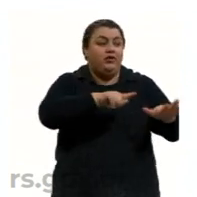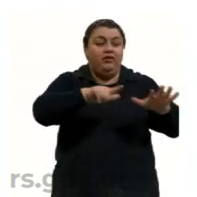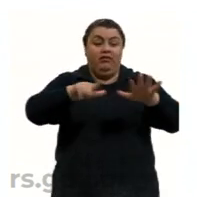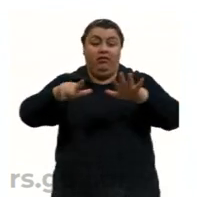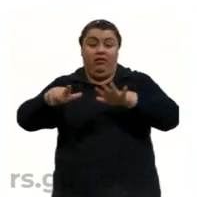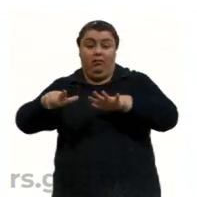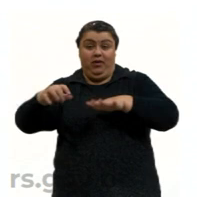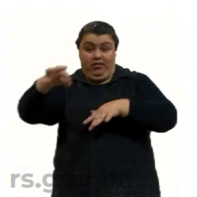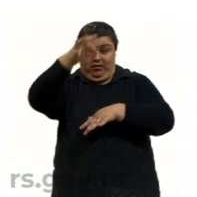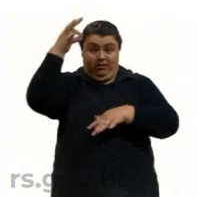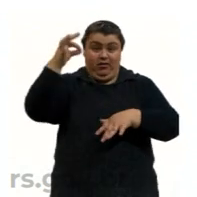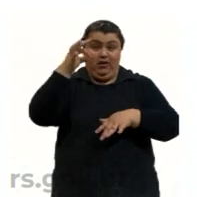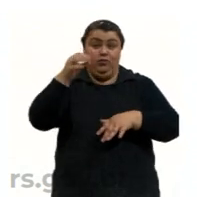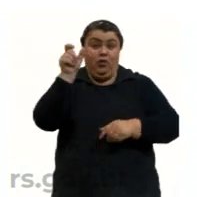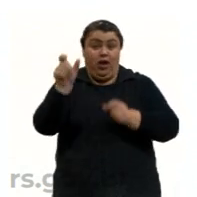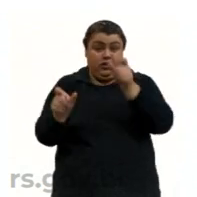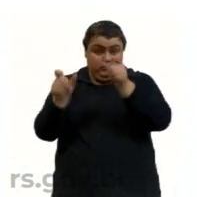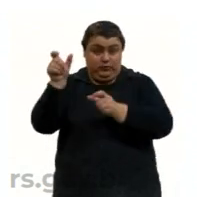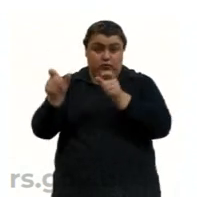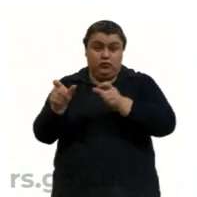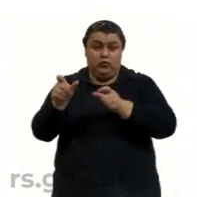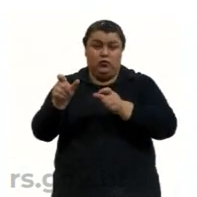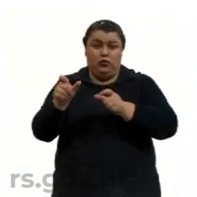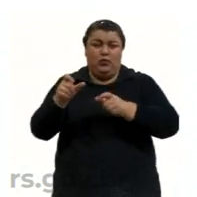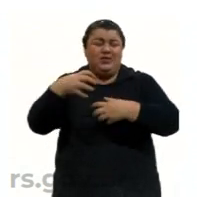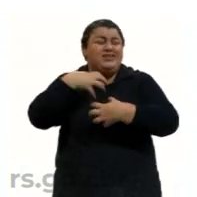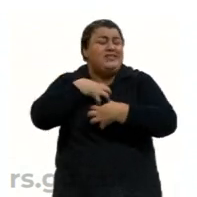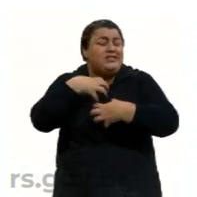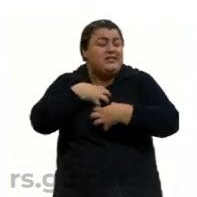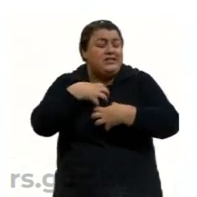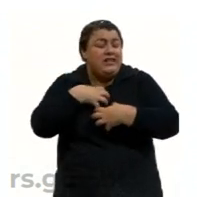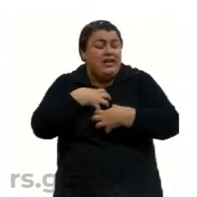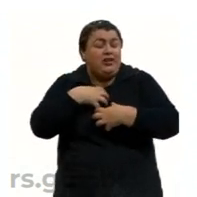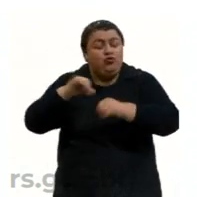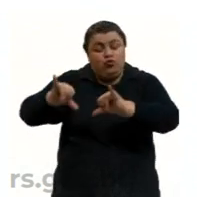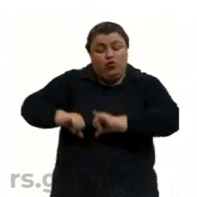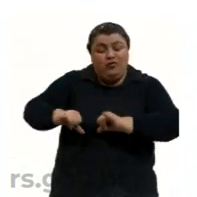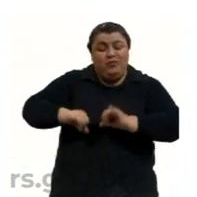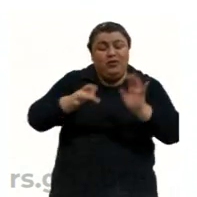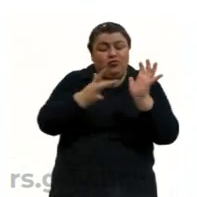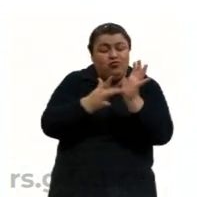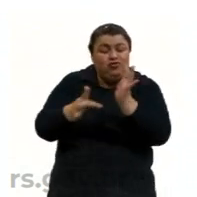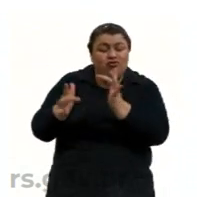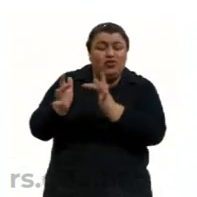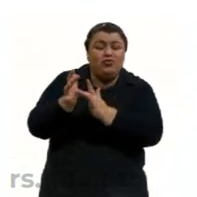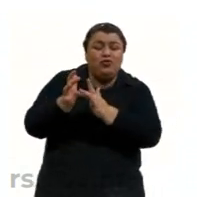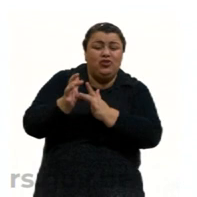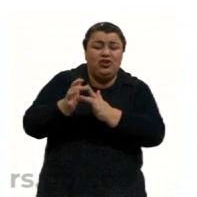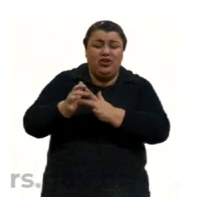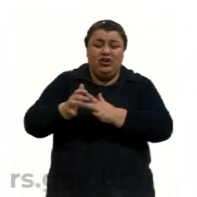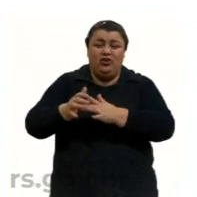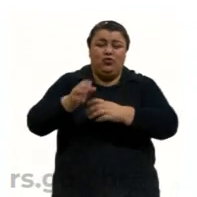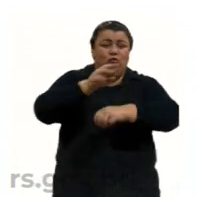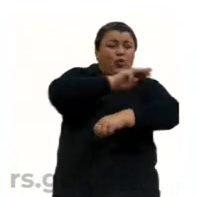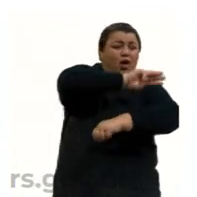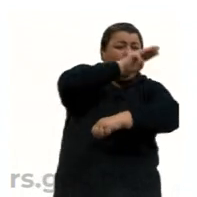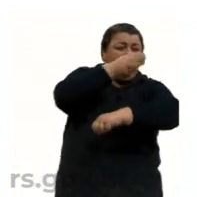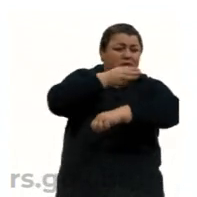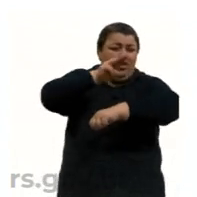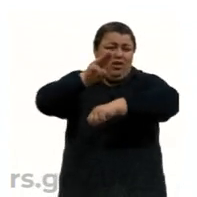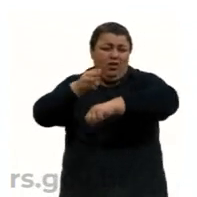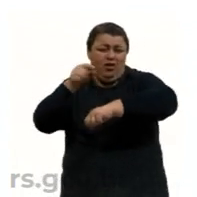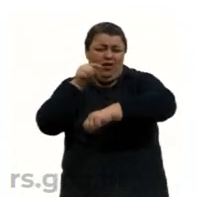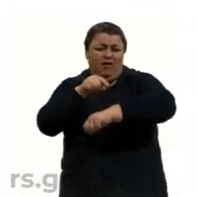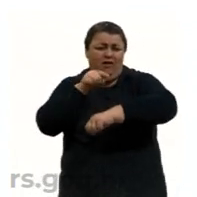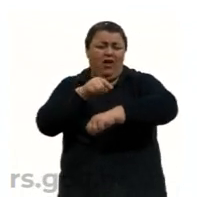compadecem com o sofrimento de Jesus Cristo no caminho do Calvário perfeitamente entendível e louváveis se